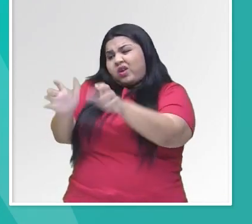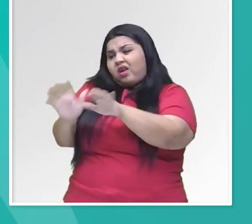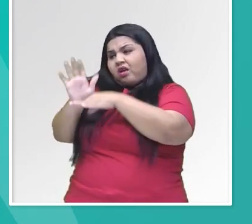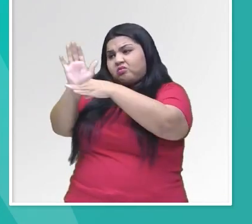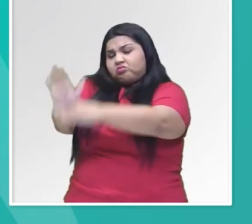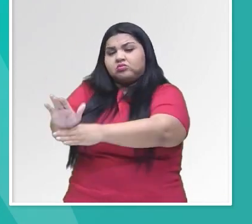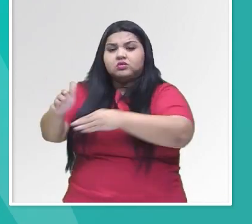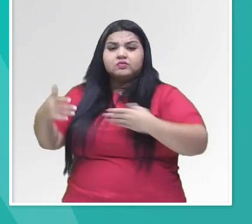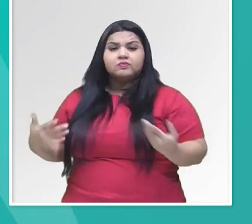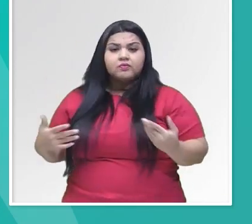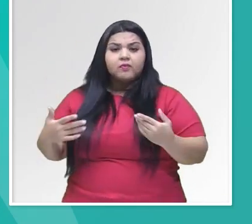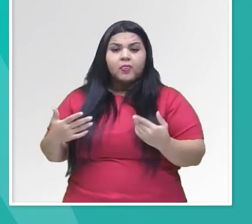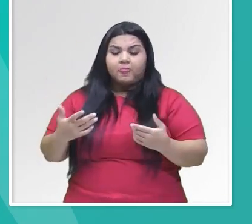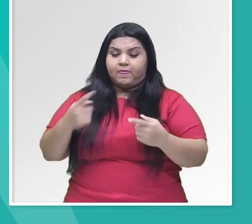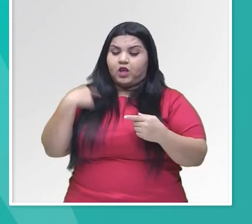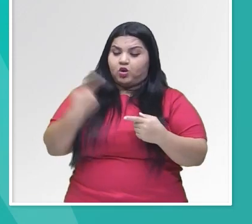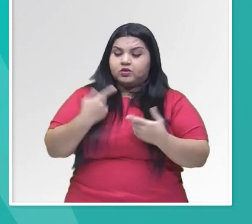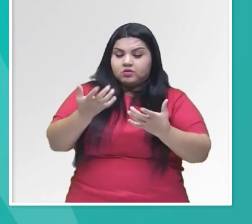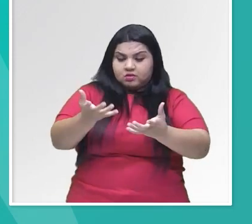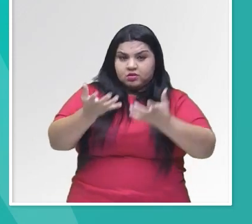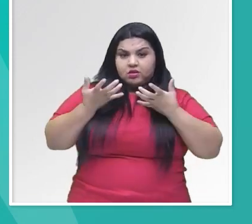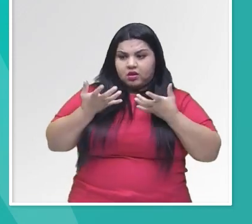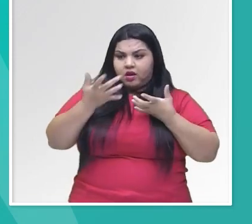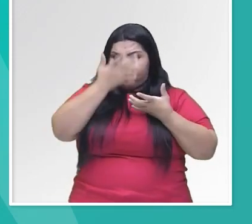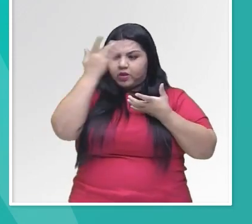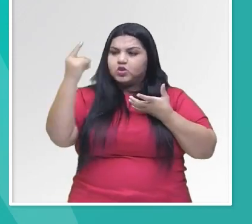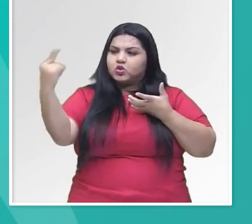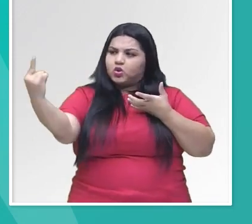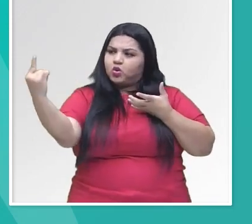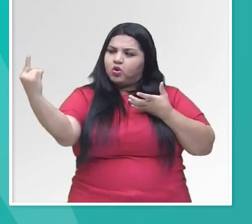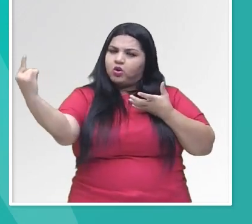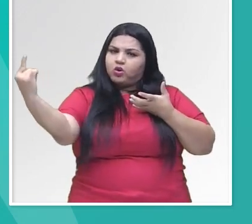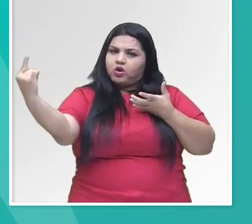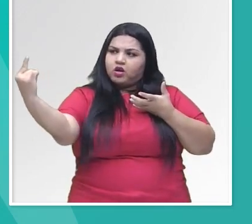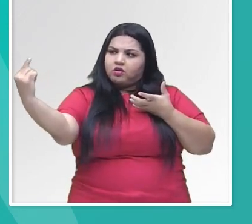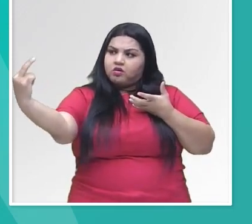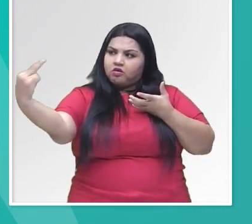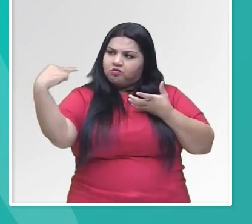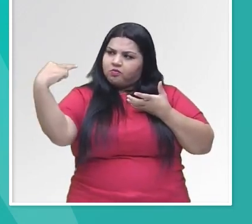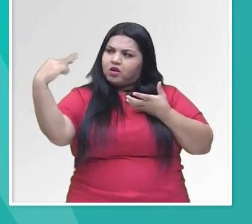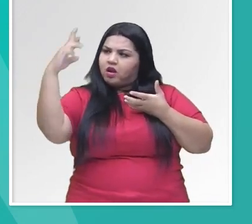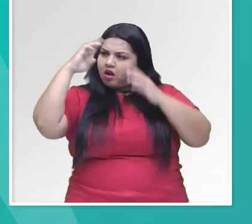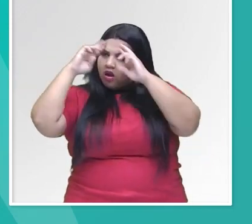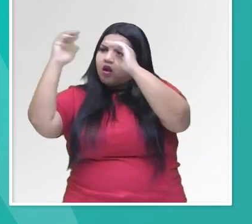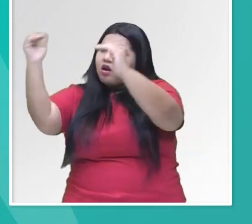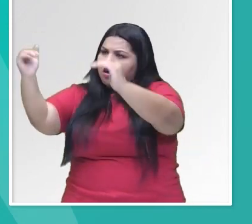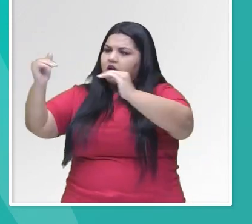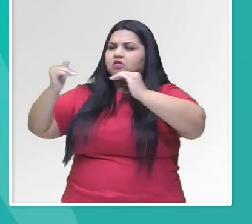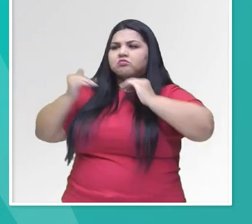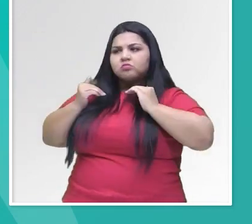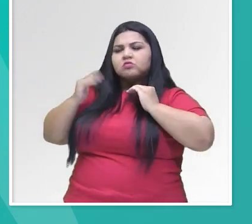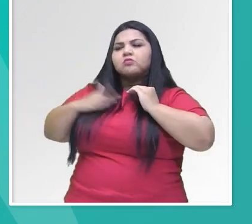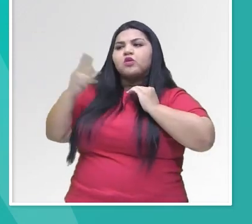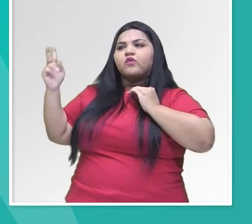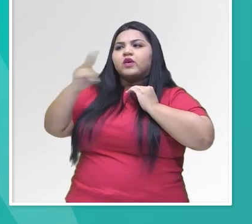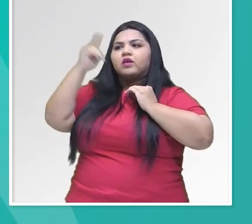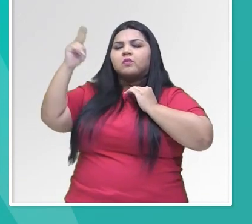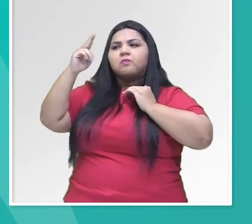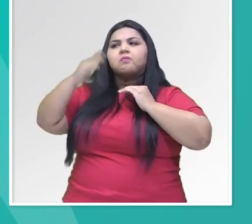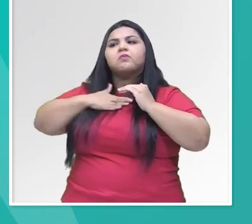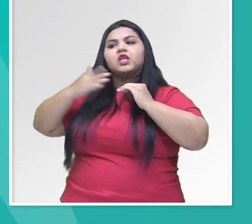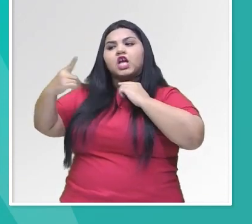outro. Queremos que o outro tenha respeito pelo meu valor, pelas